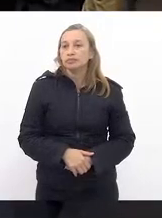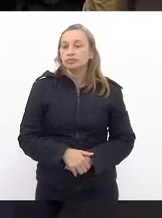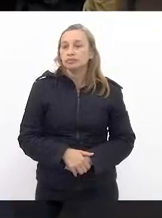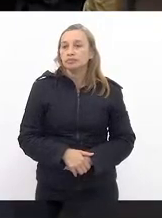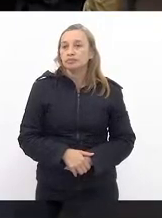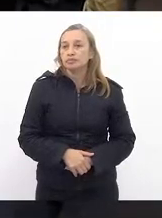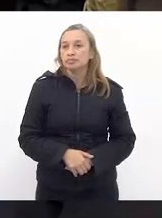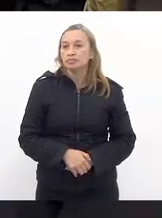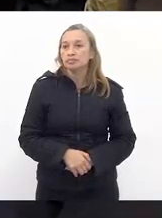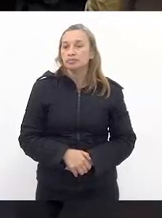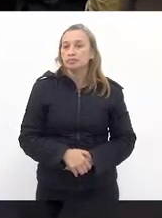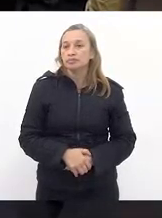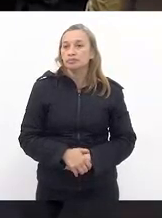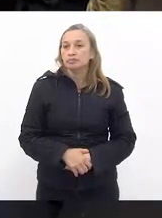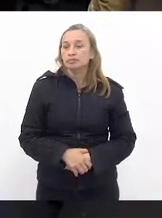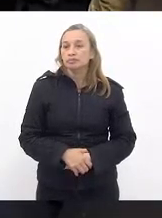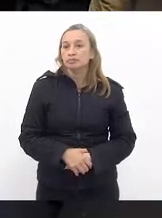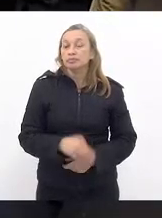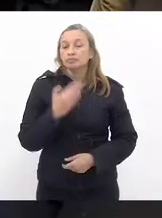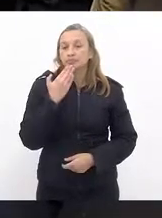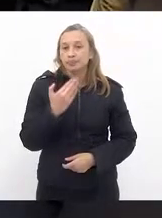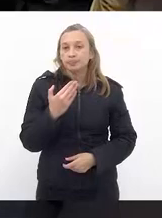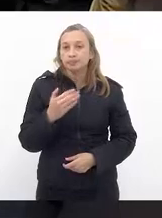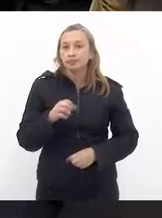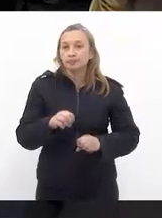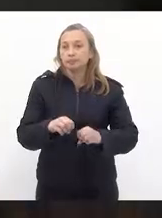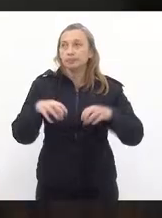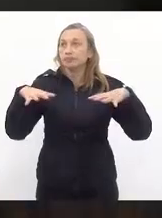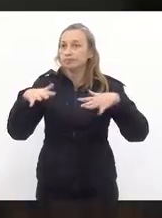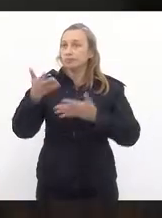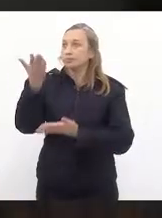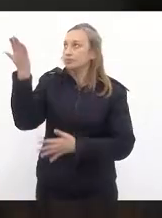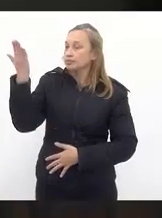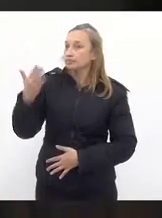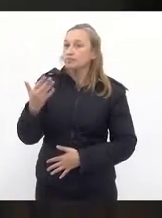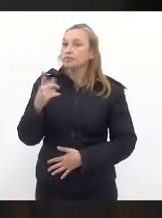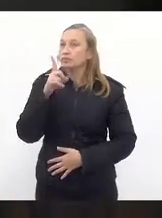e eu pediria galeria